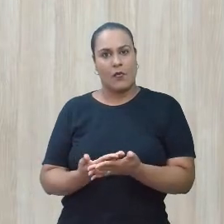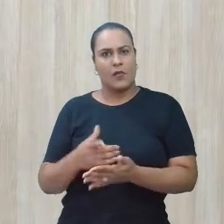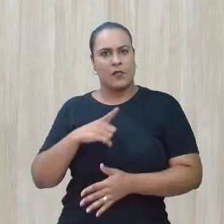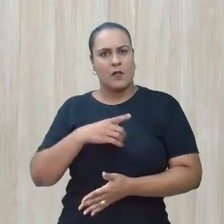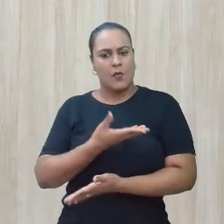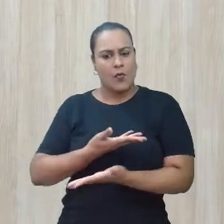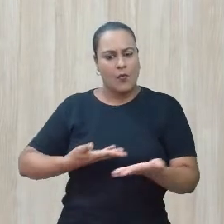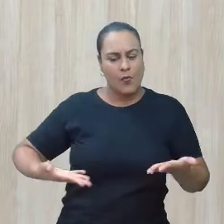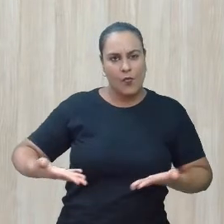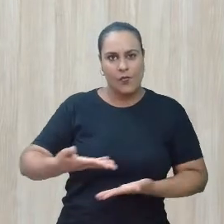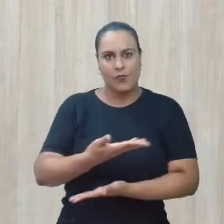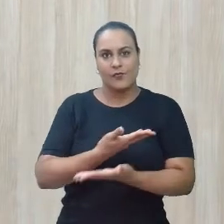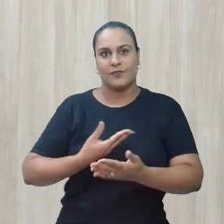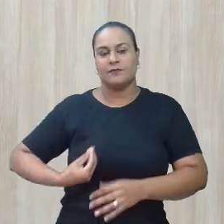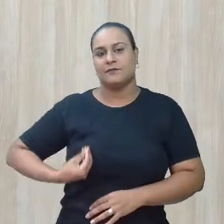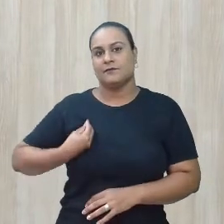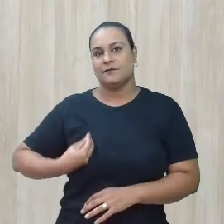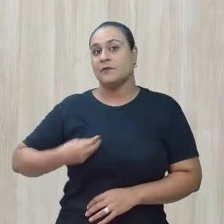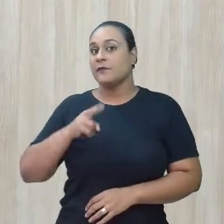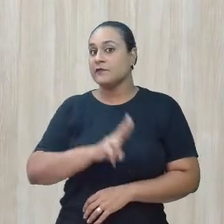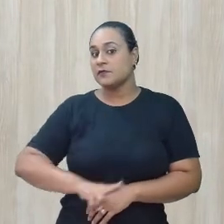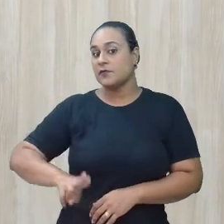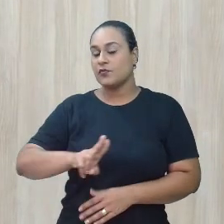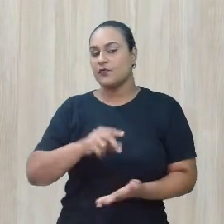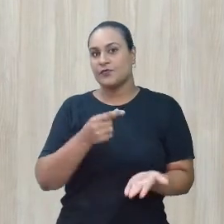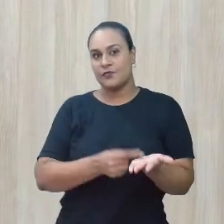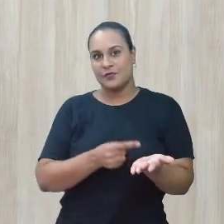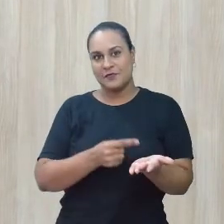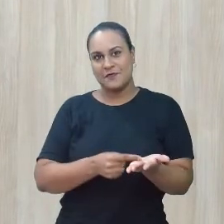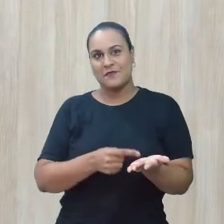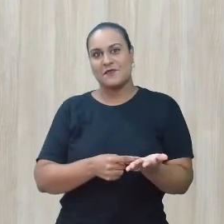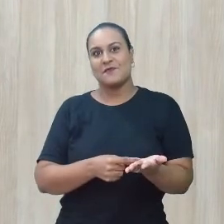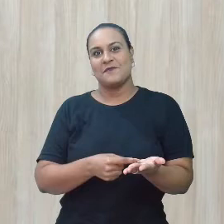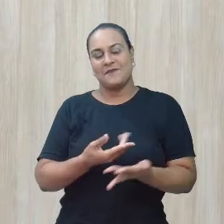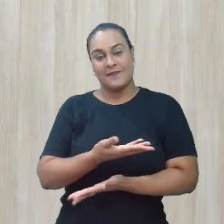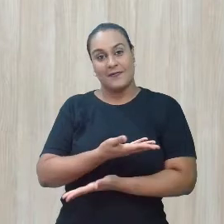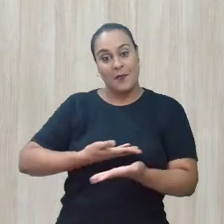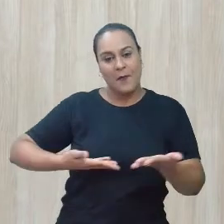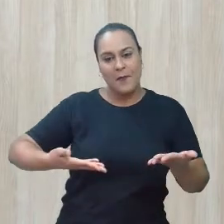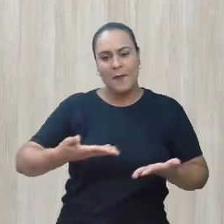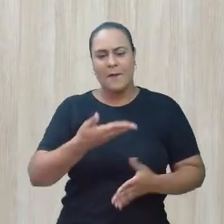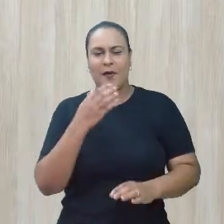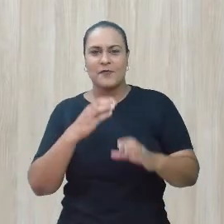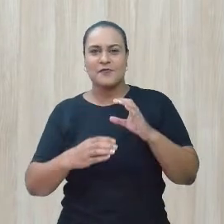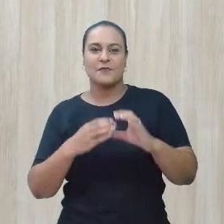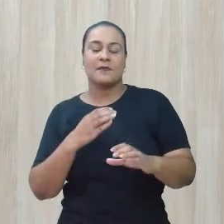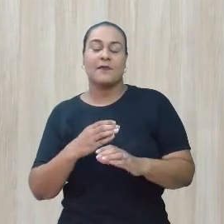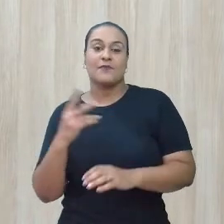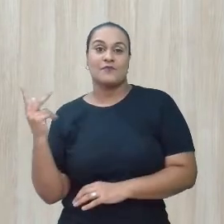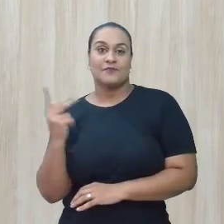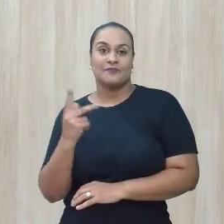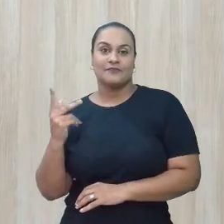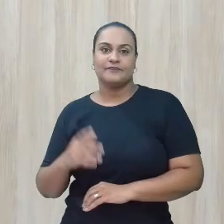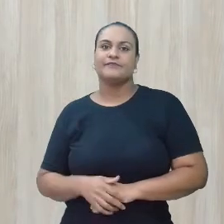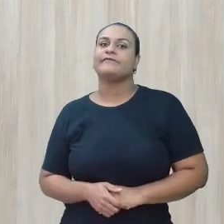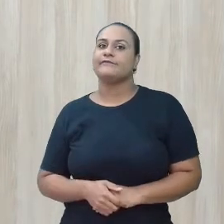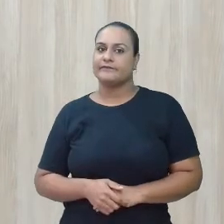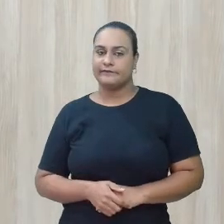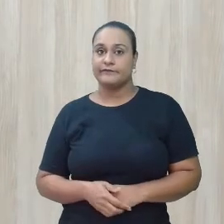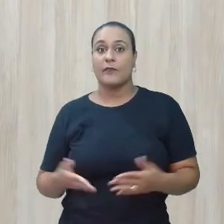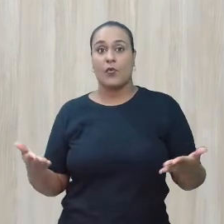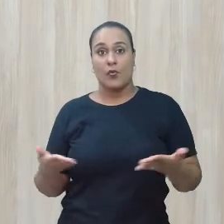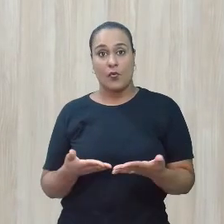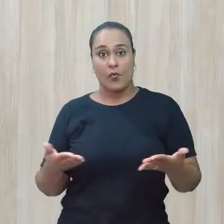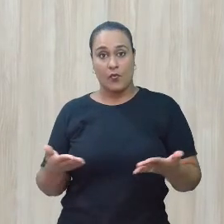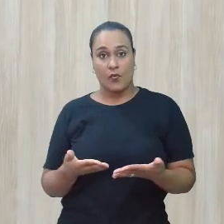comunicação ao vivo, né? Vocês utilizam aí o app do Educa Recife para falar com a gente ao mesmo tempo em que a aula está acontecendo. Quem faz a nossa